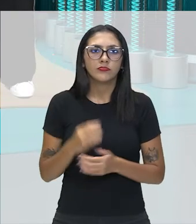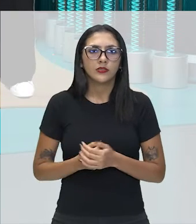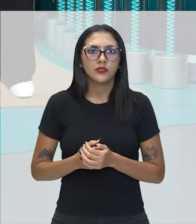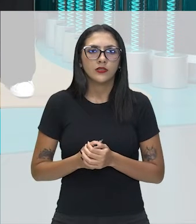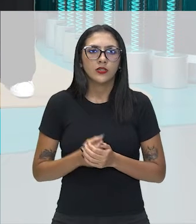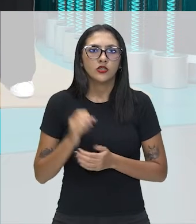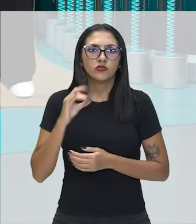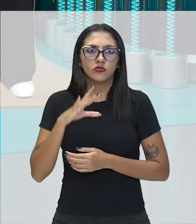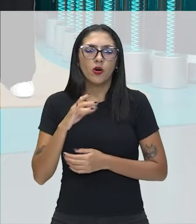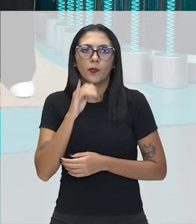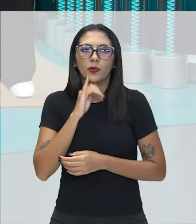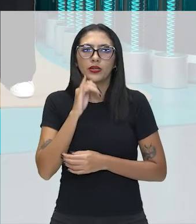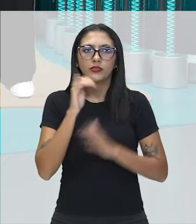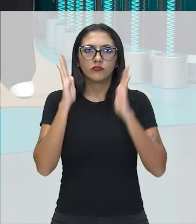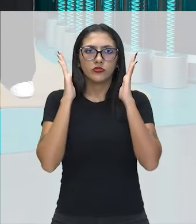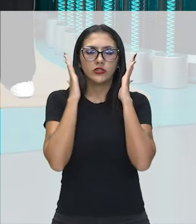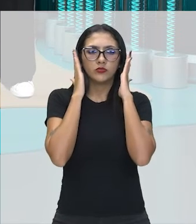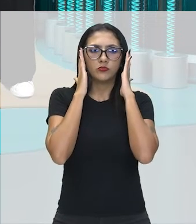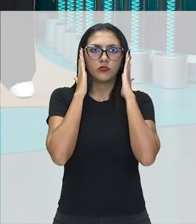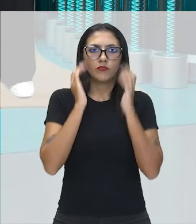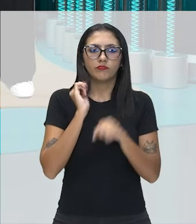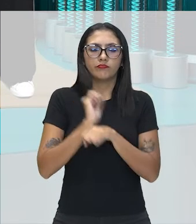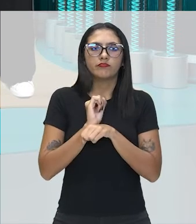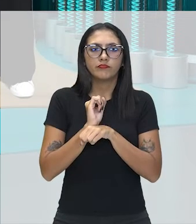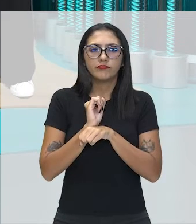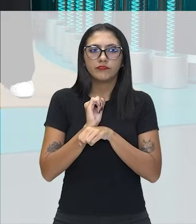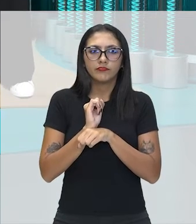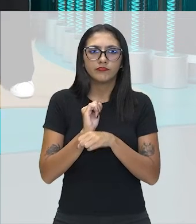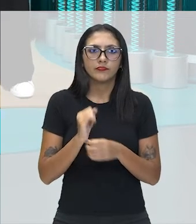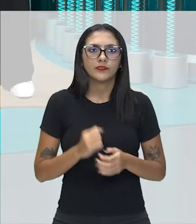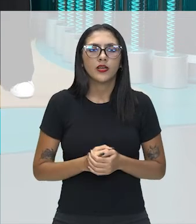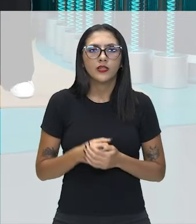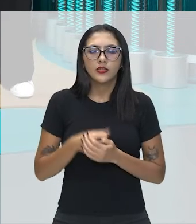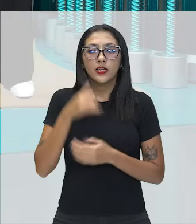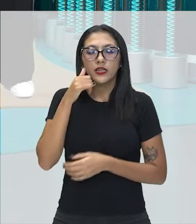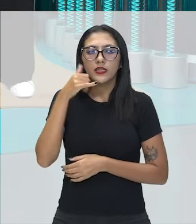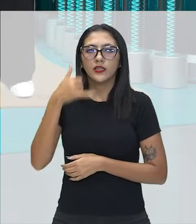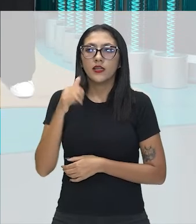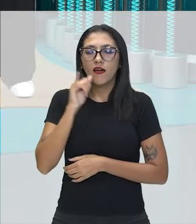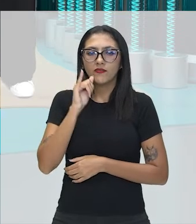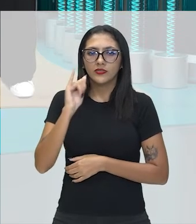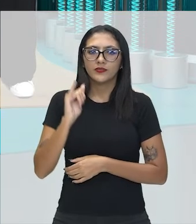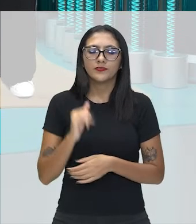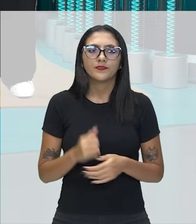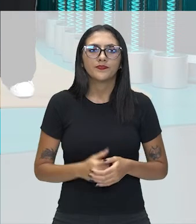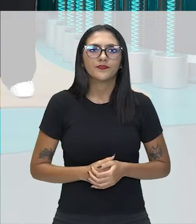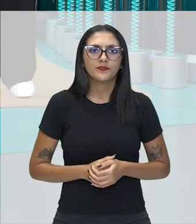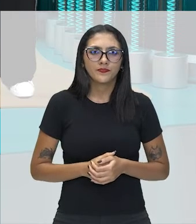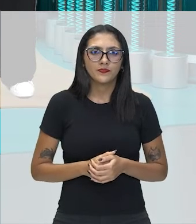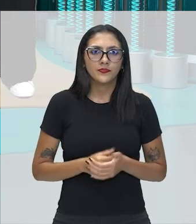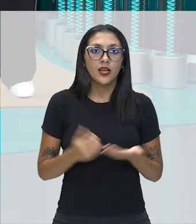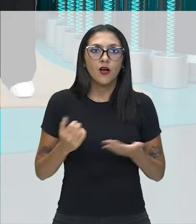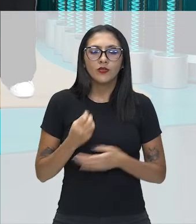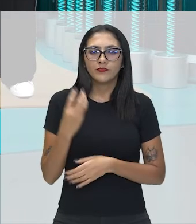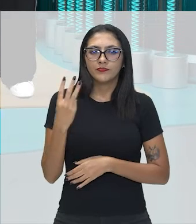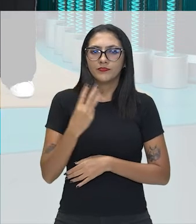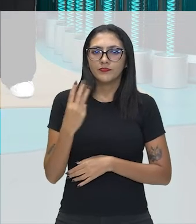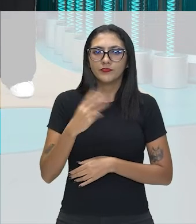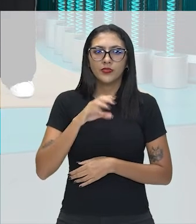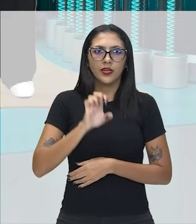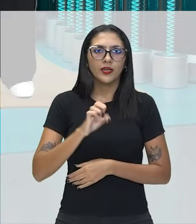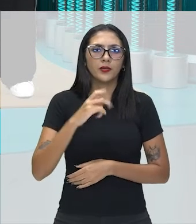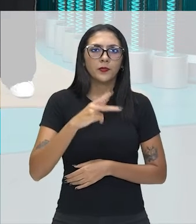saúde. Ok? Combinado? Vamos para a nossa terceira condição, que é a epilepsia. Bom,